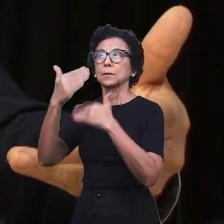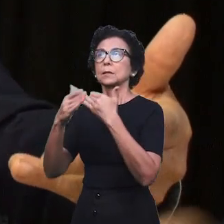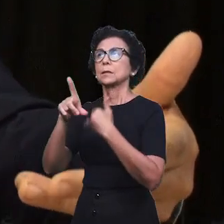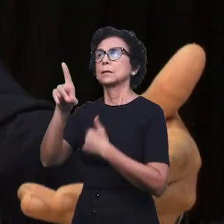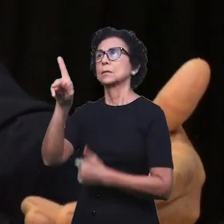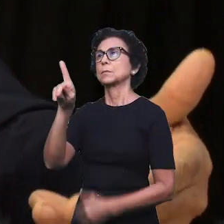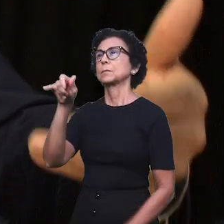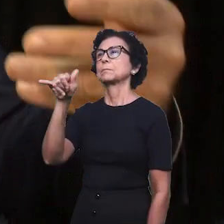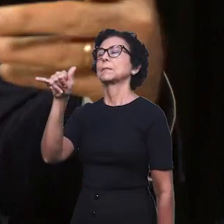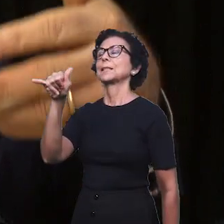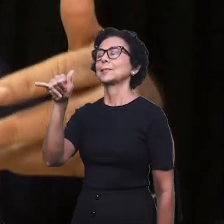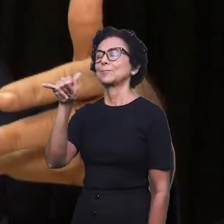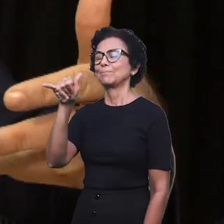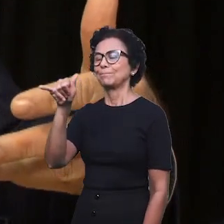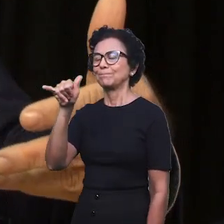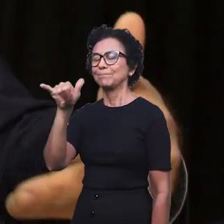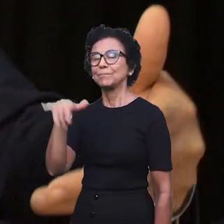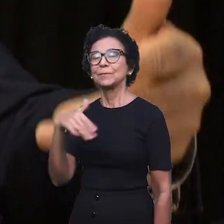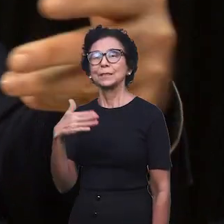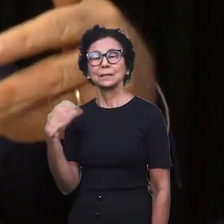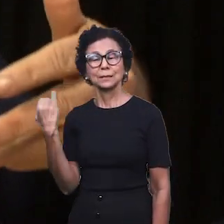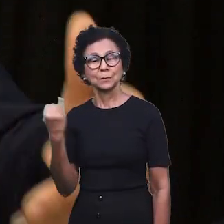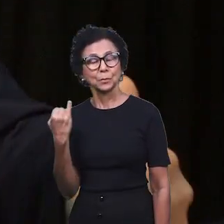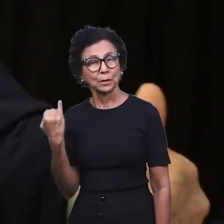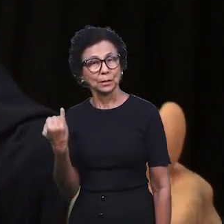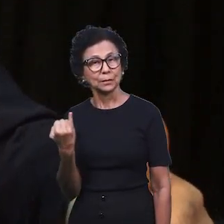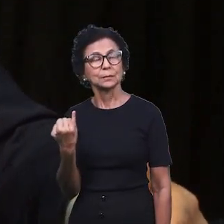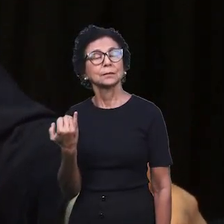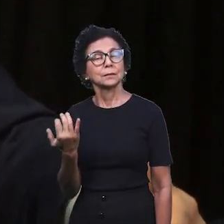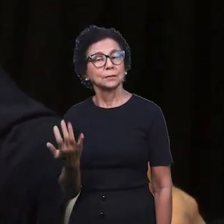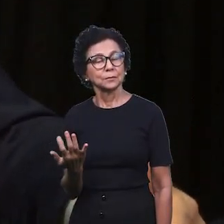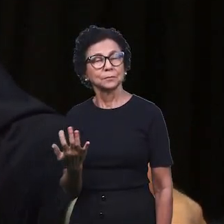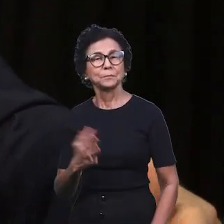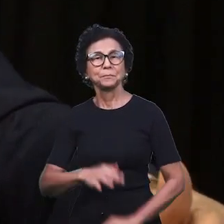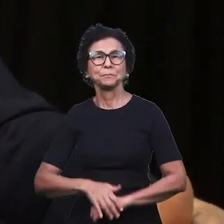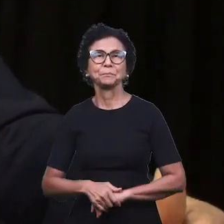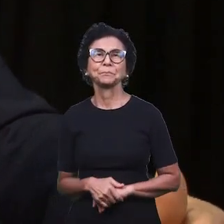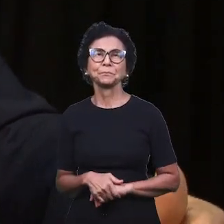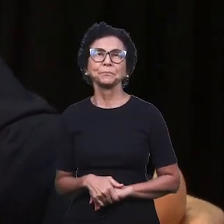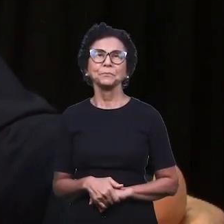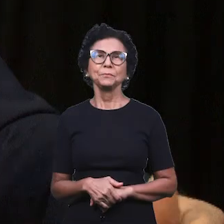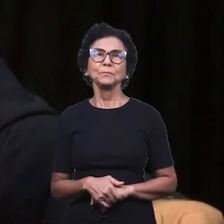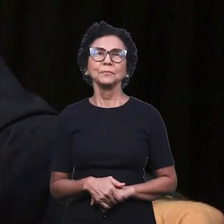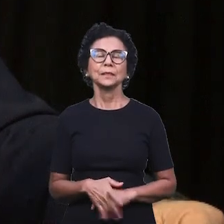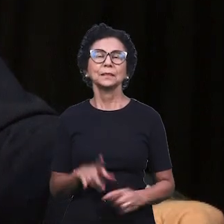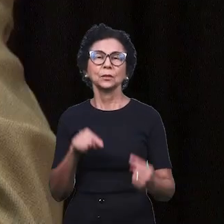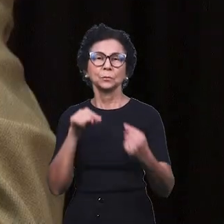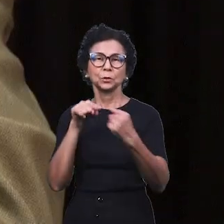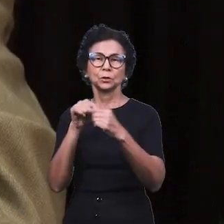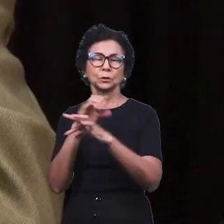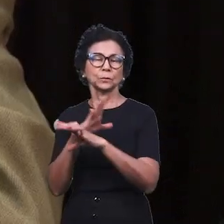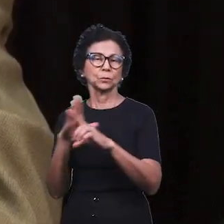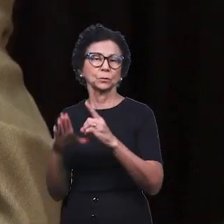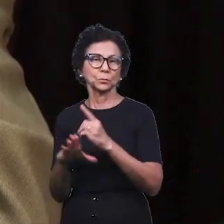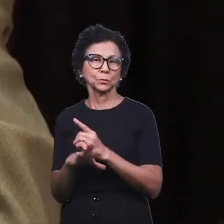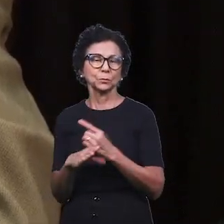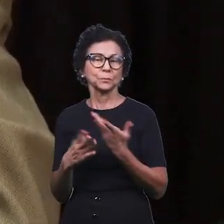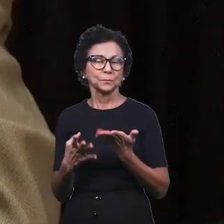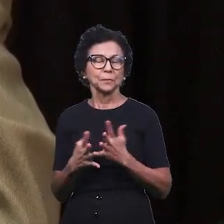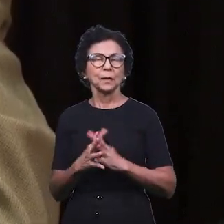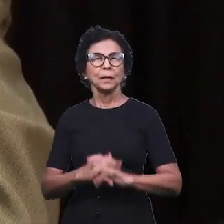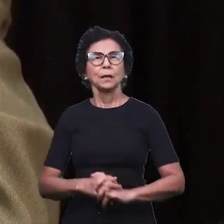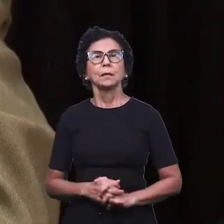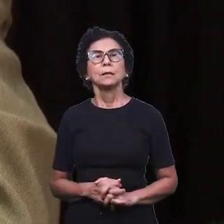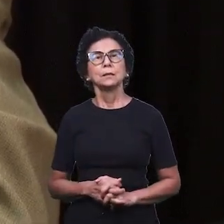Deus. E é isso que nos importa, é isso que nos interessa. E esse é o sentido do culto para nós. Glória a Deus. Você falou uma coisa,